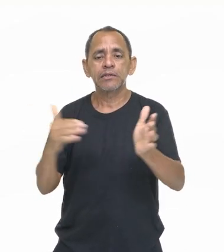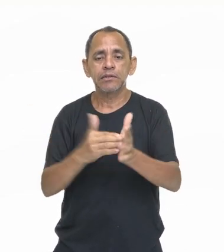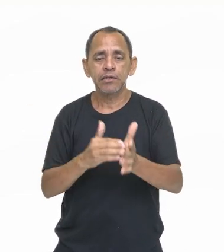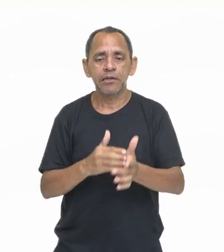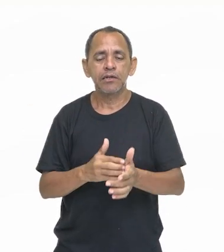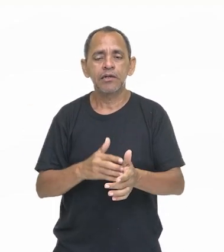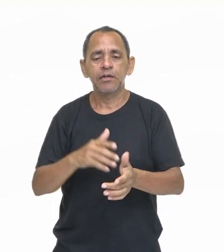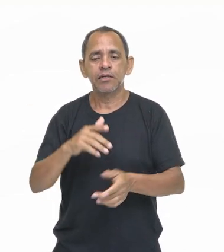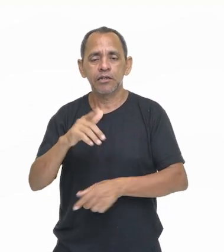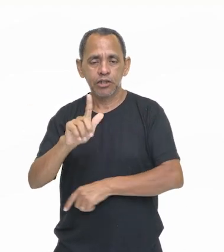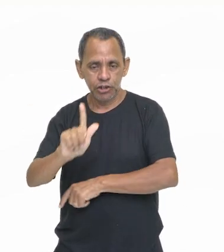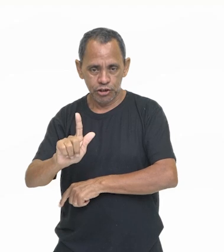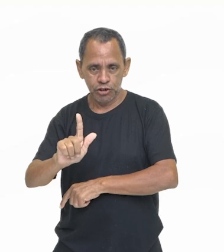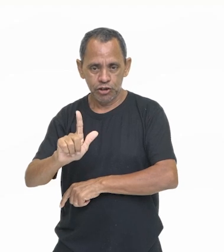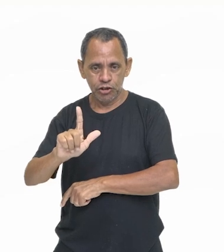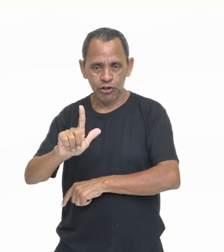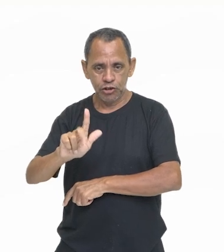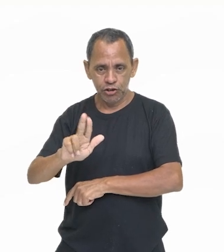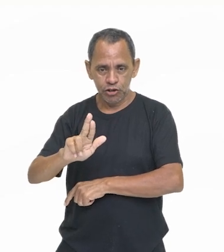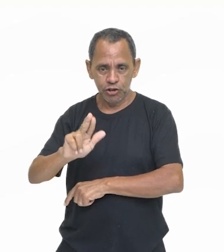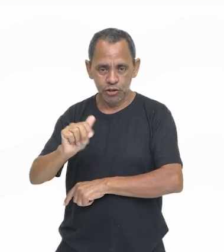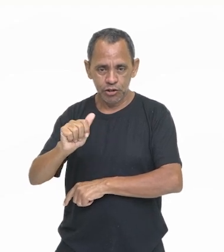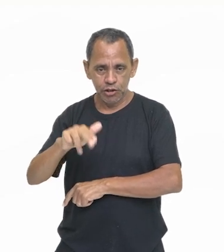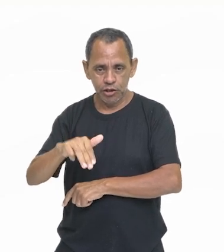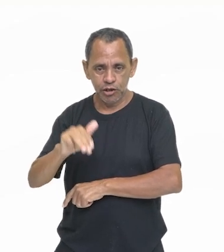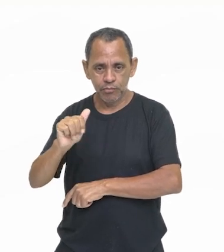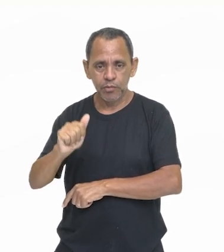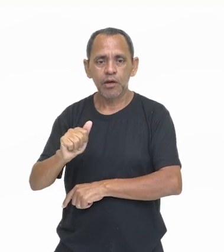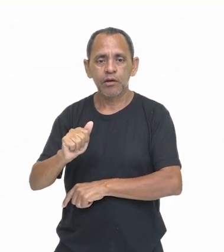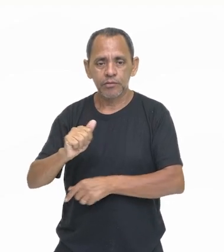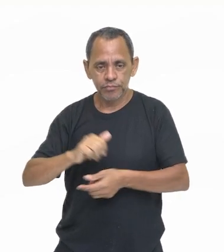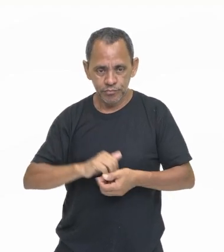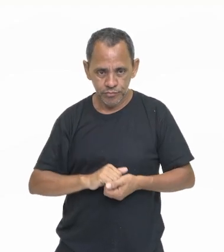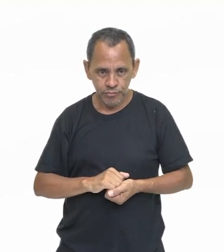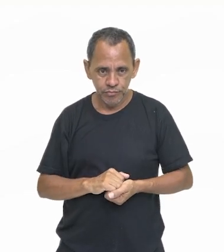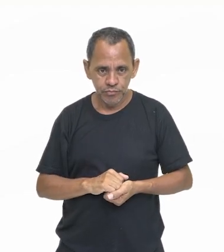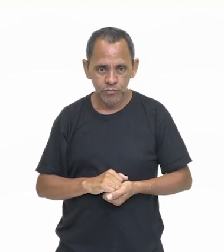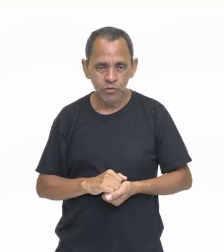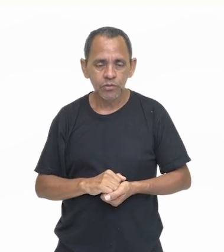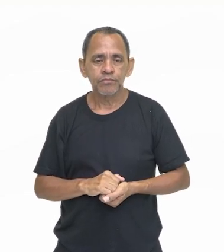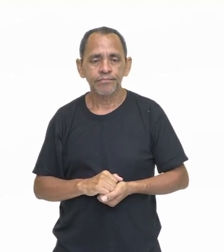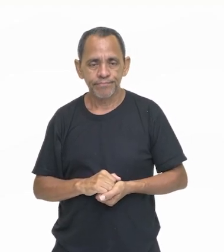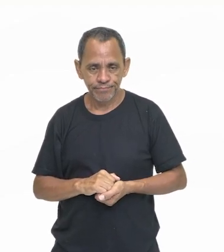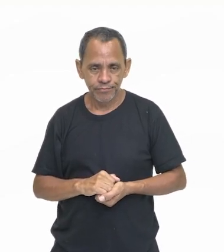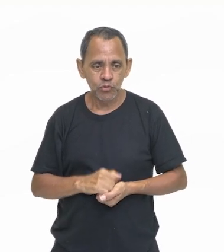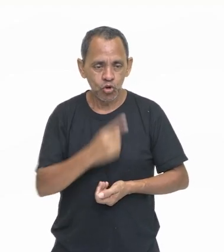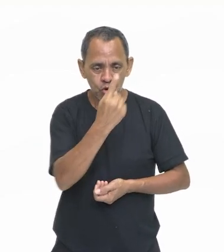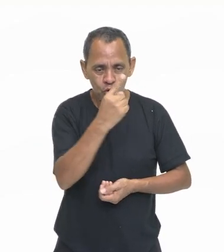pessoal, 1,7 vezes 10, pessoal, é a mesma coisa que a gente falar 17.